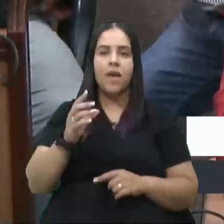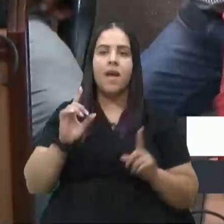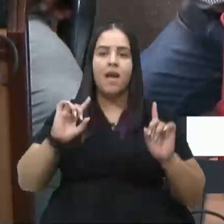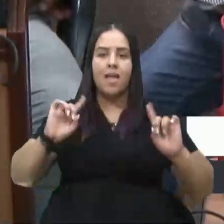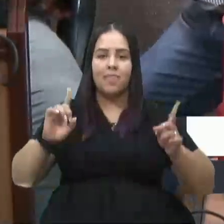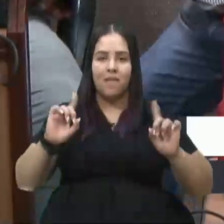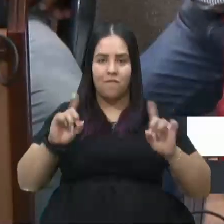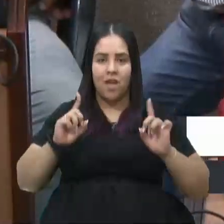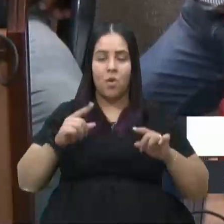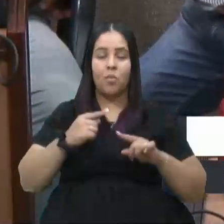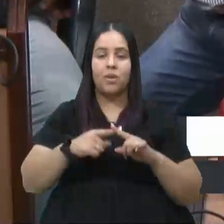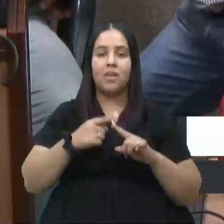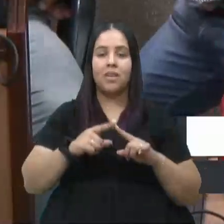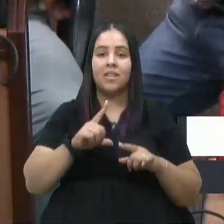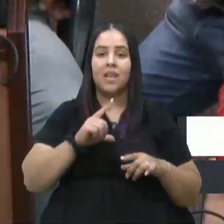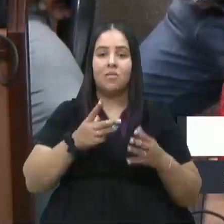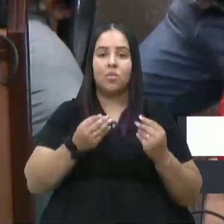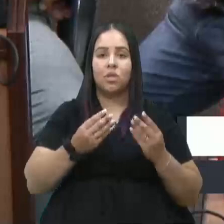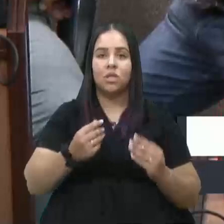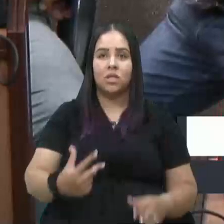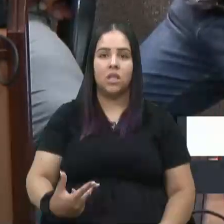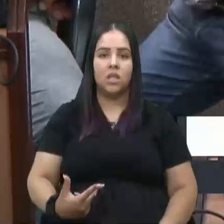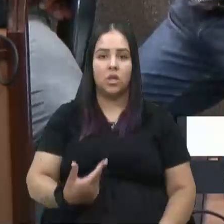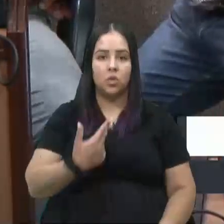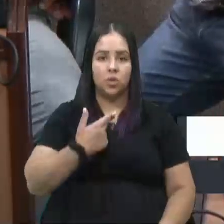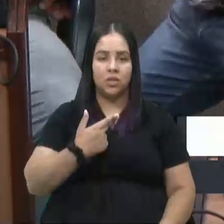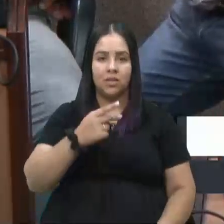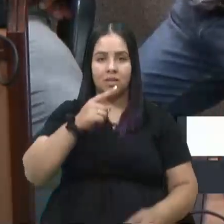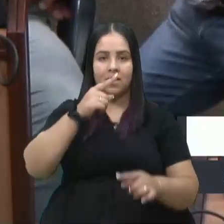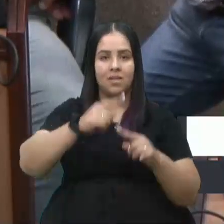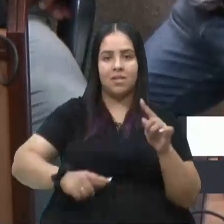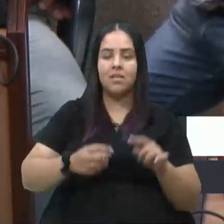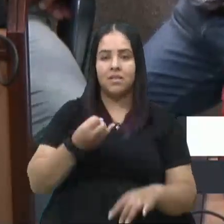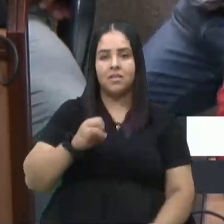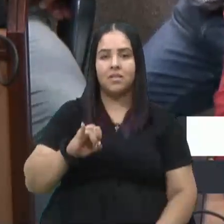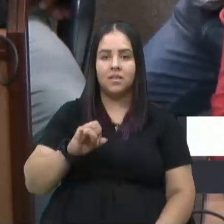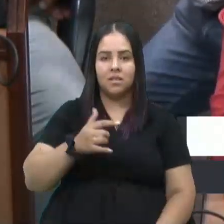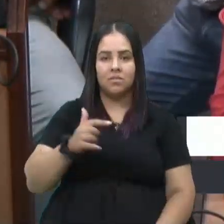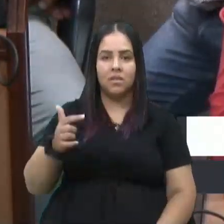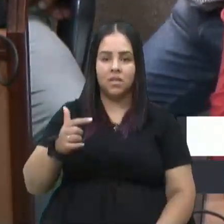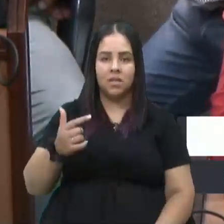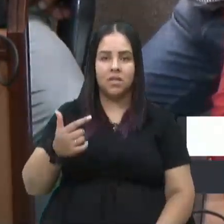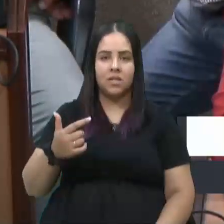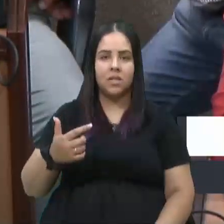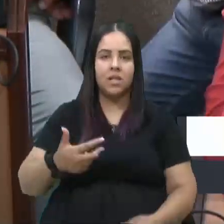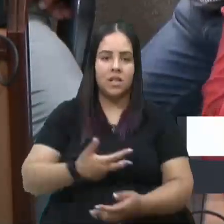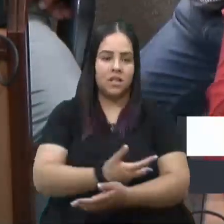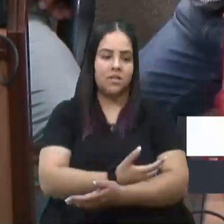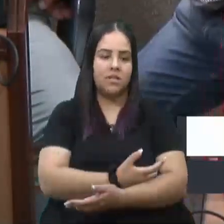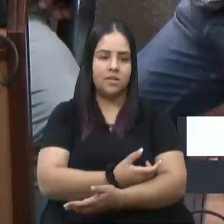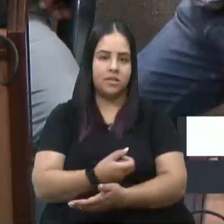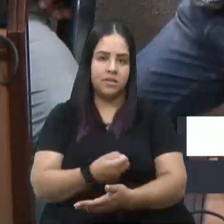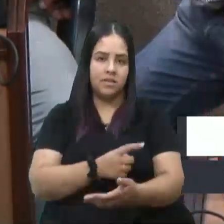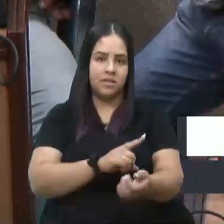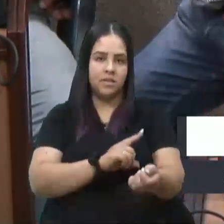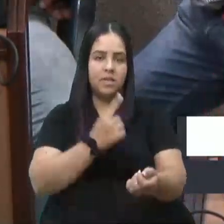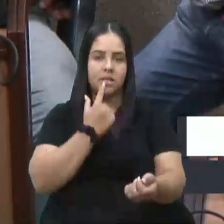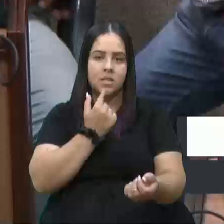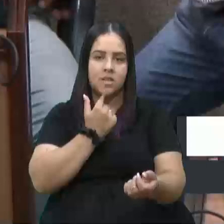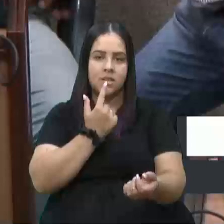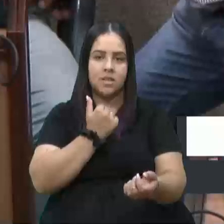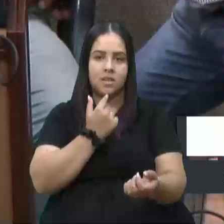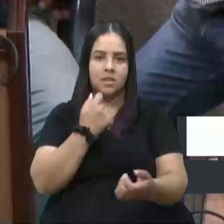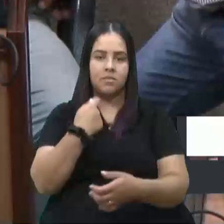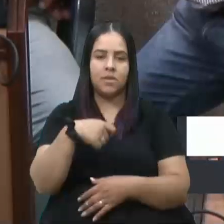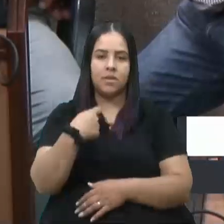também porque muitas cirurgias acabam sendo canceladas se não existe, né, o estoque de sangue necessário. Então, população, se